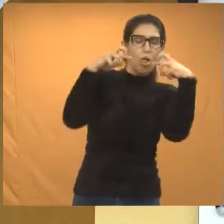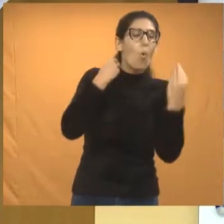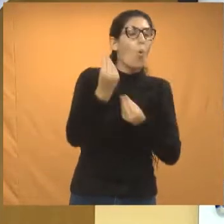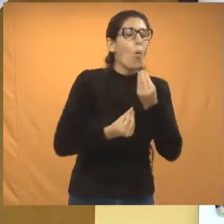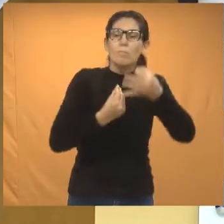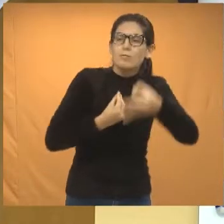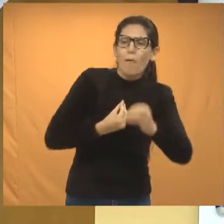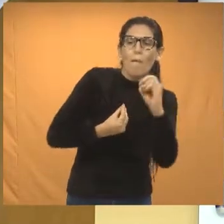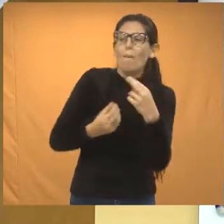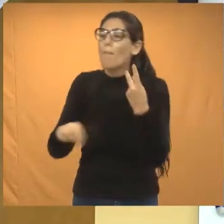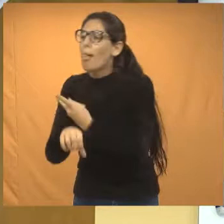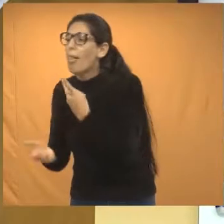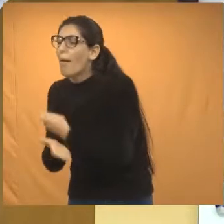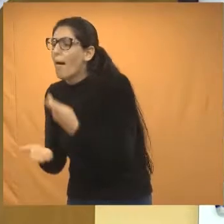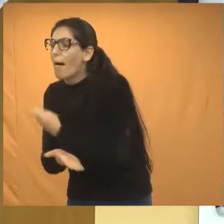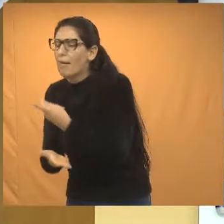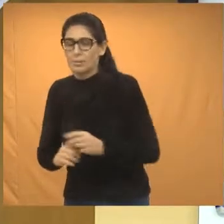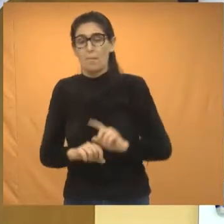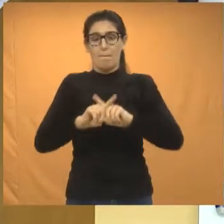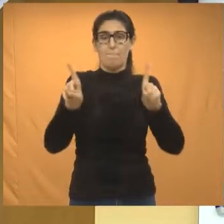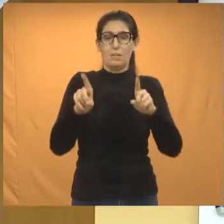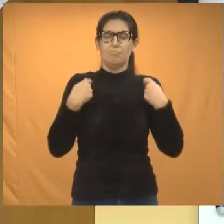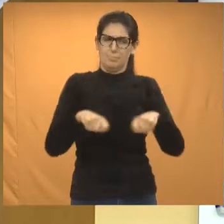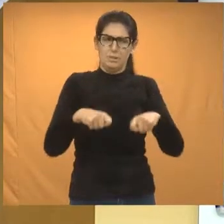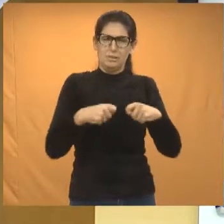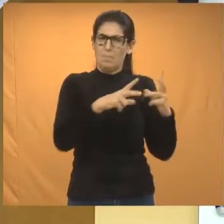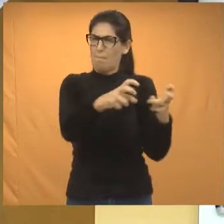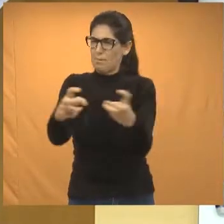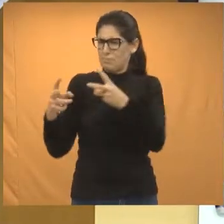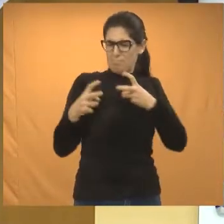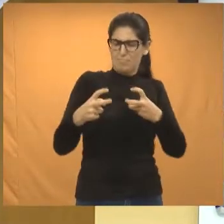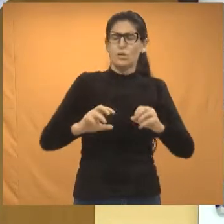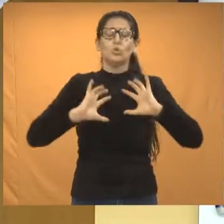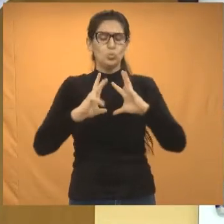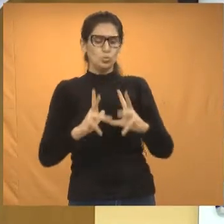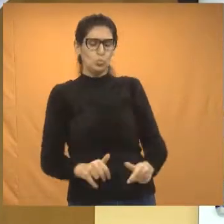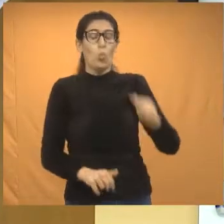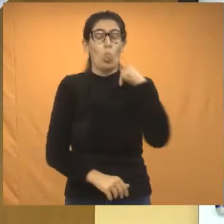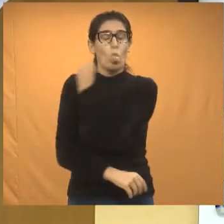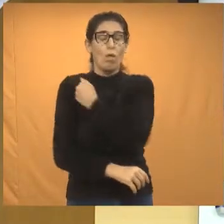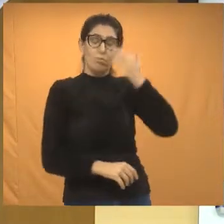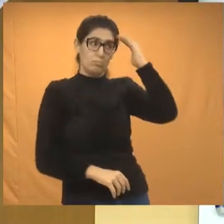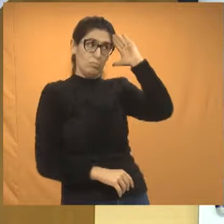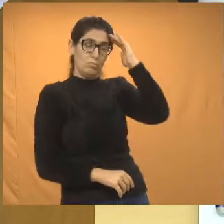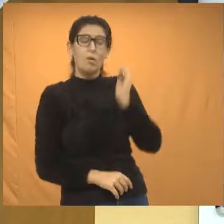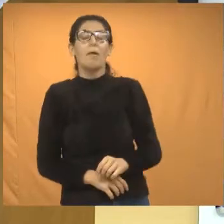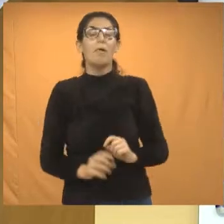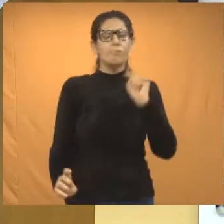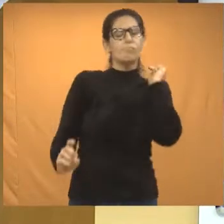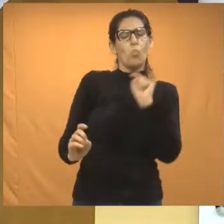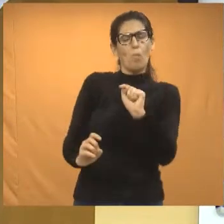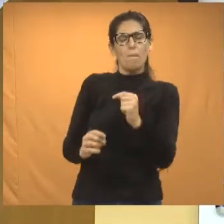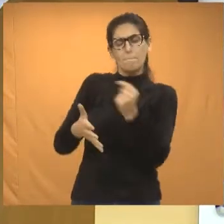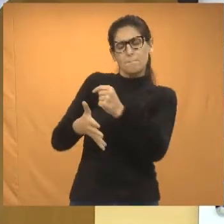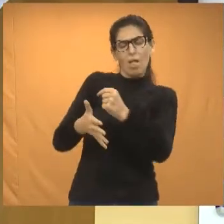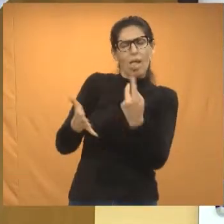espécie de uma antena parabólica que tem que captar esse sentimento. E se nós entendermos que algo está equivocado, que isso